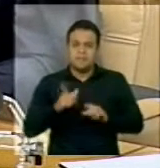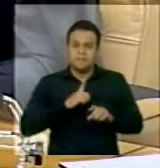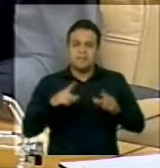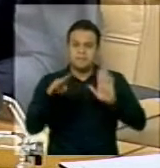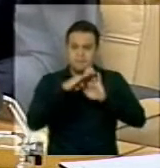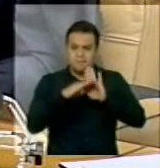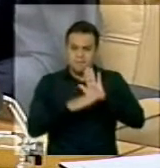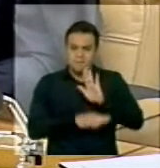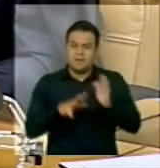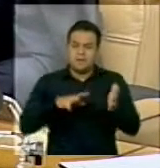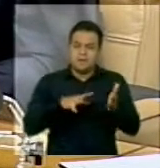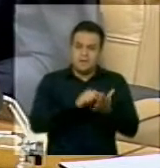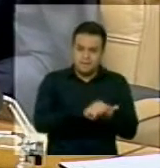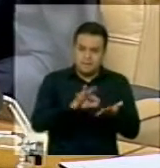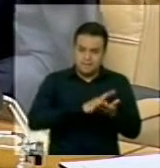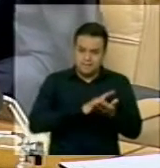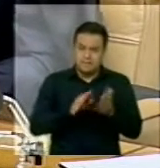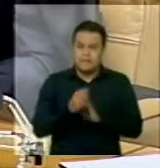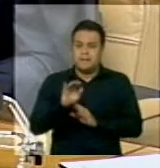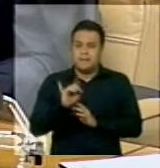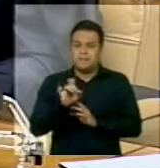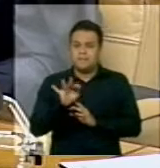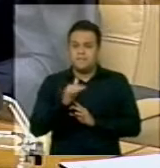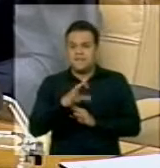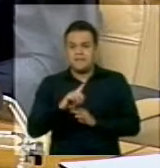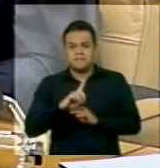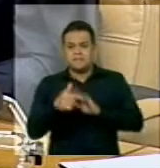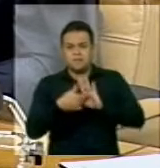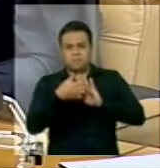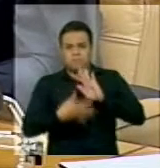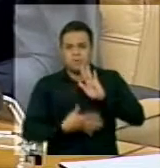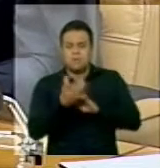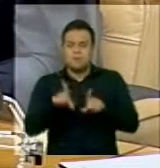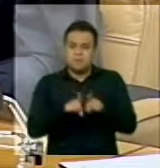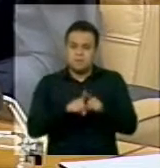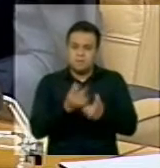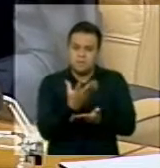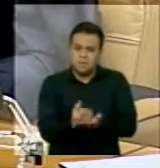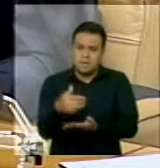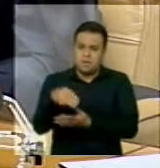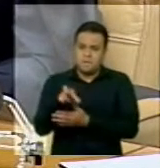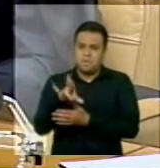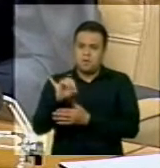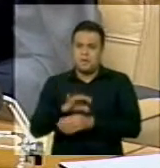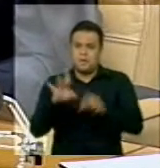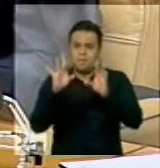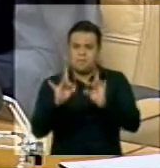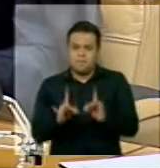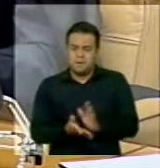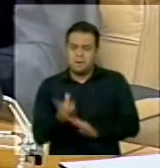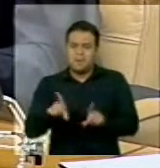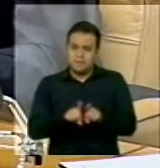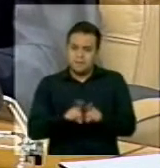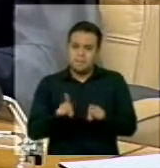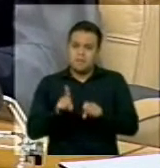itens: cadastramento, identificação, elaboração de memorial descritivo, formalização de